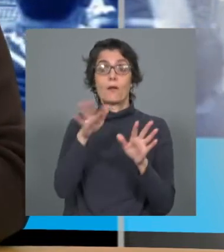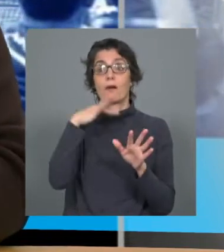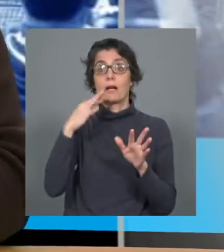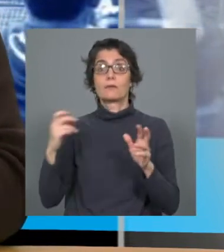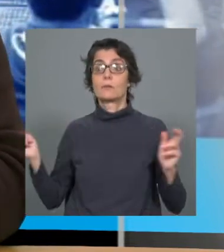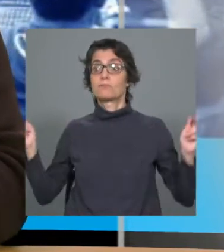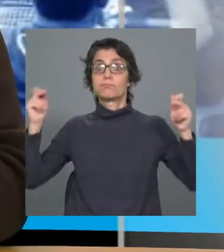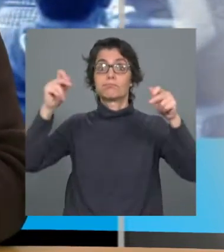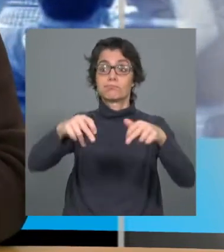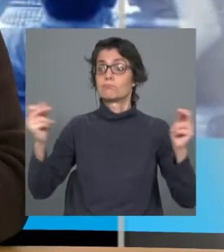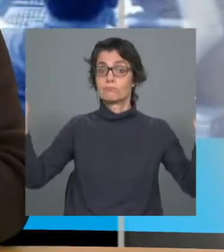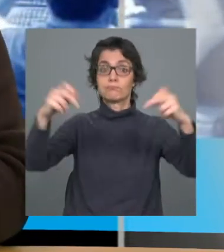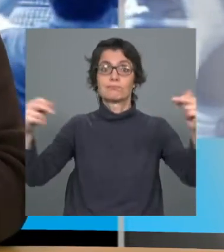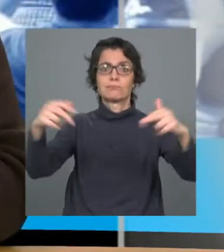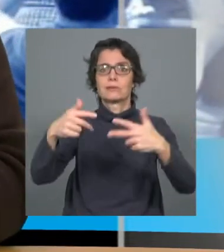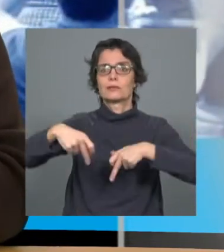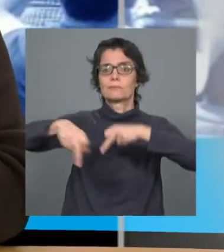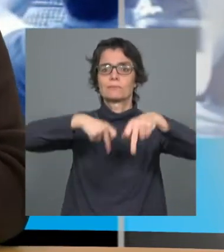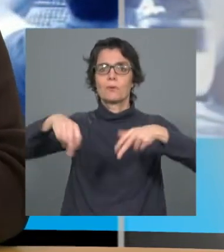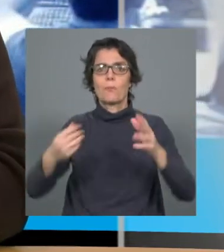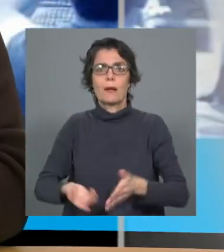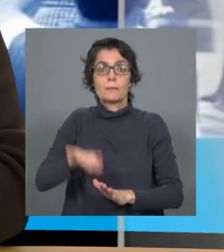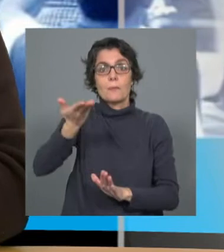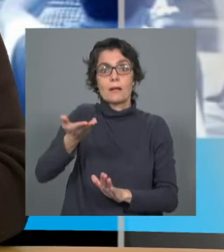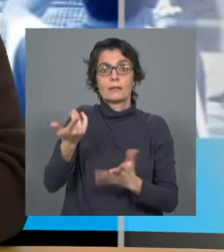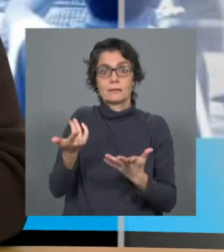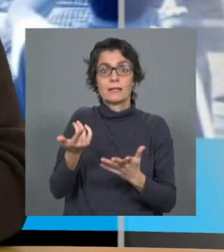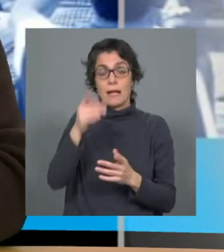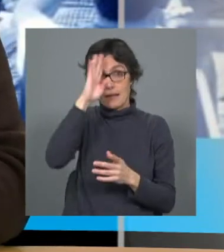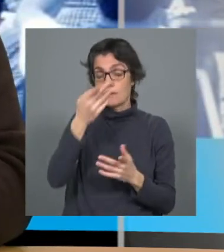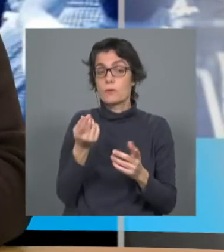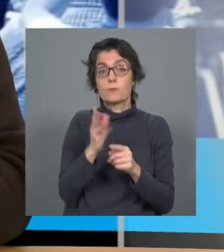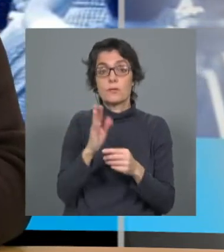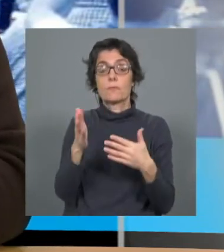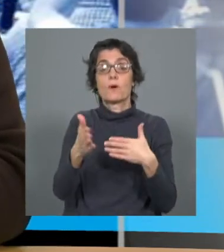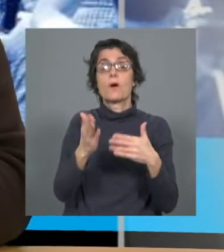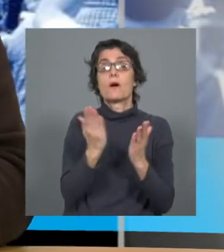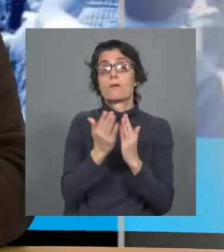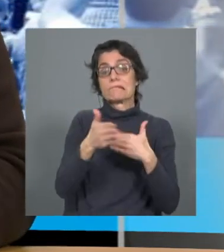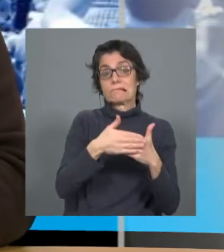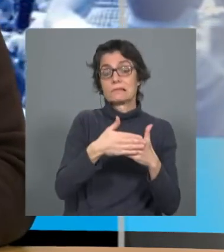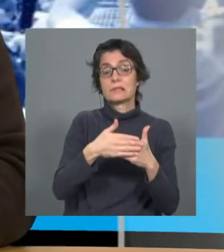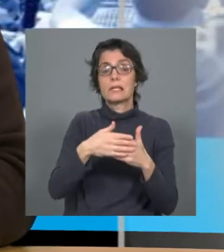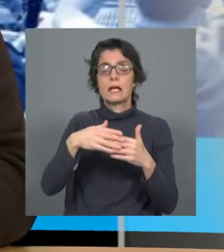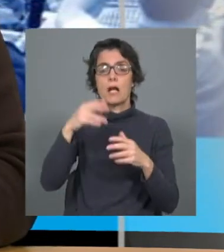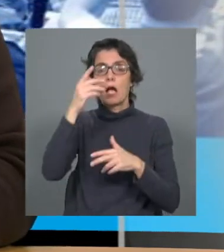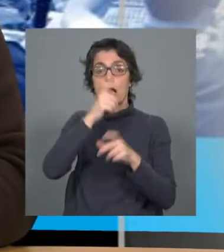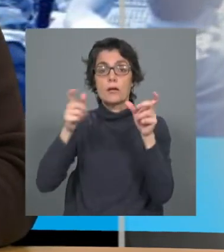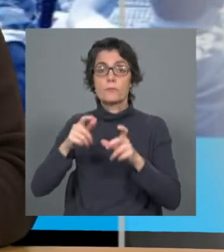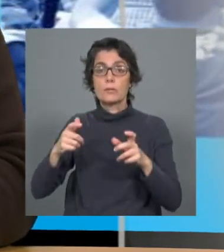mobilidade reduziu muito quando as escolas fecharam e mesmo assim nunca reduziu tanto como no